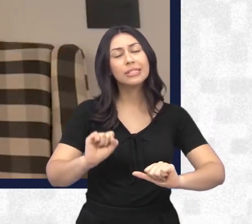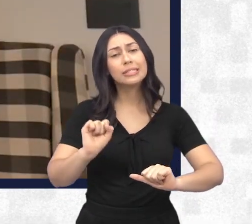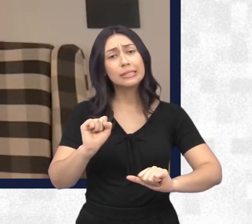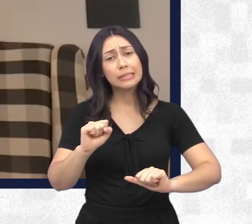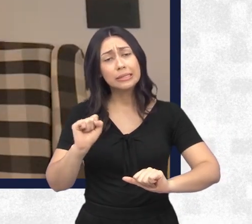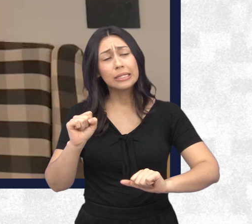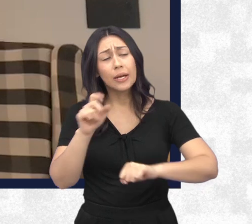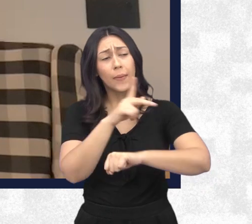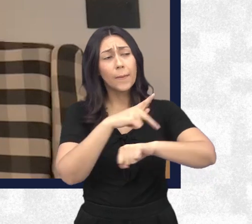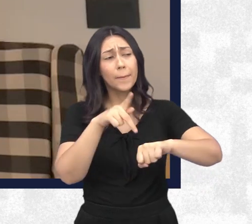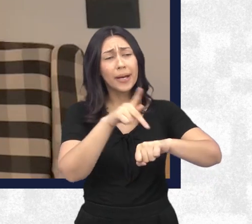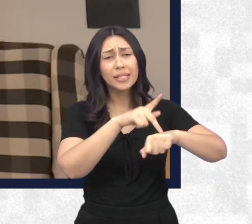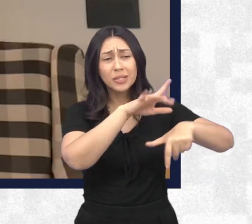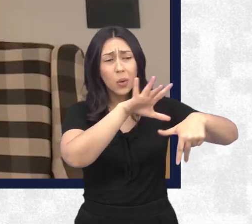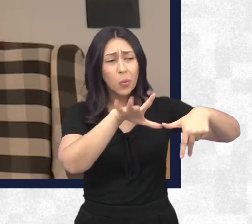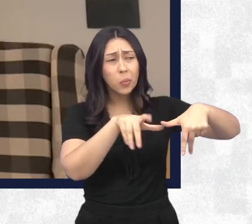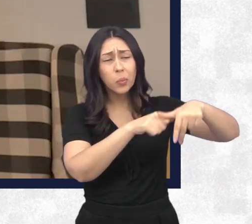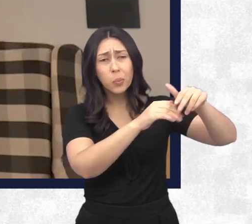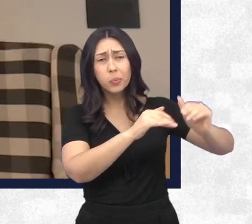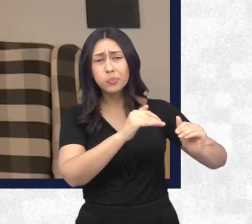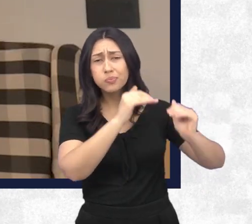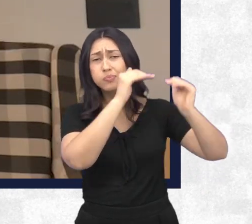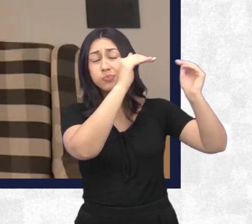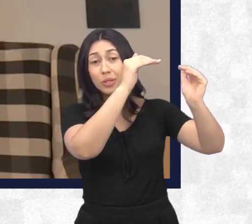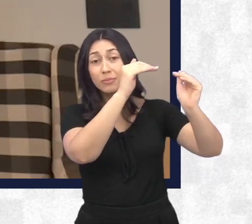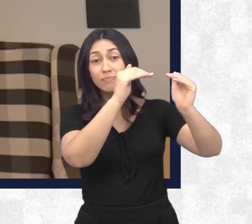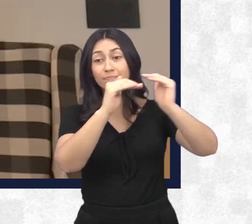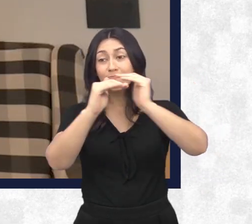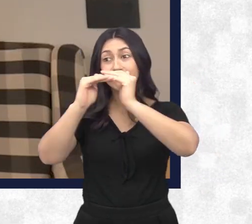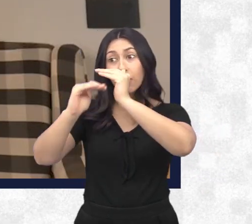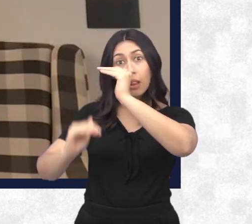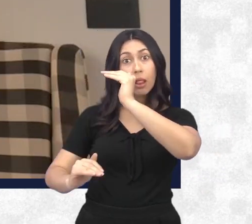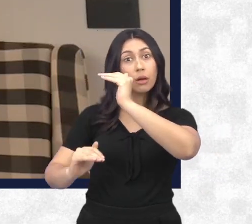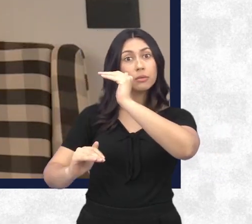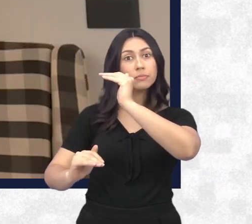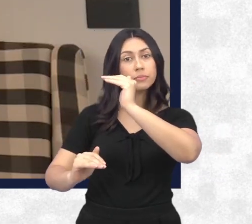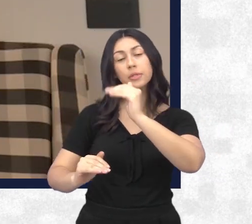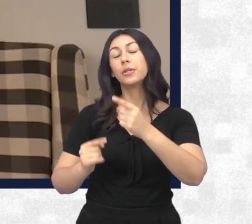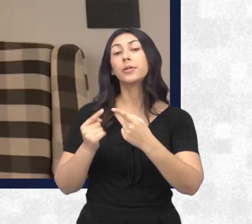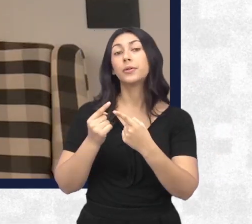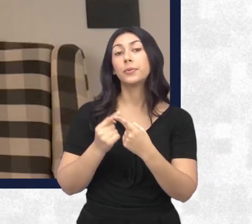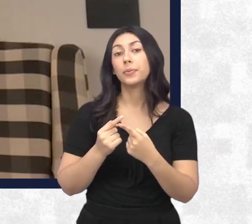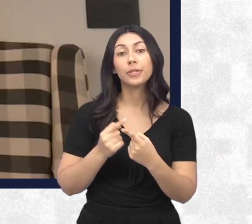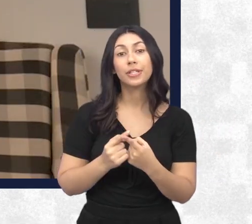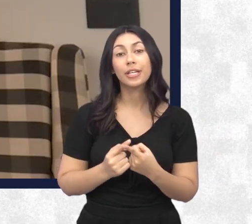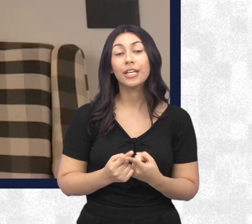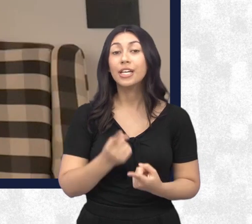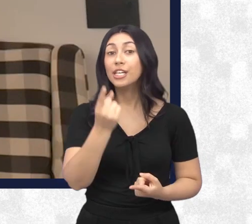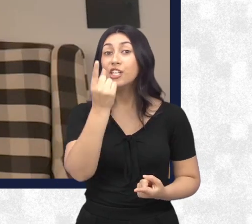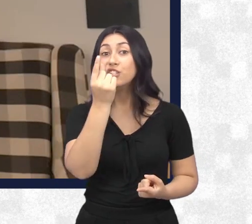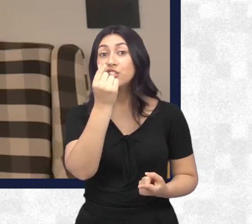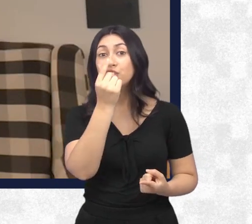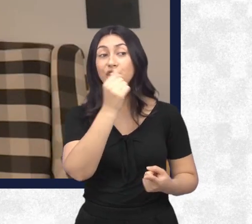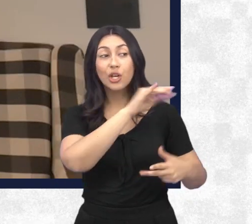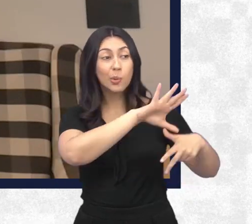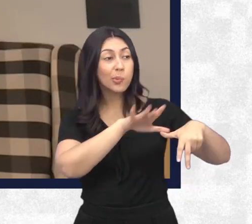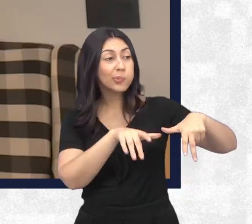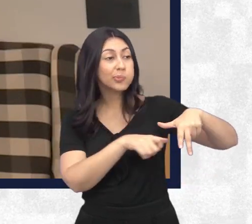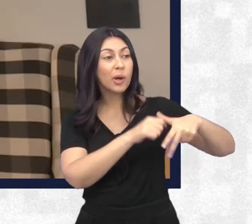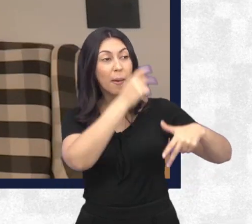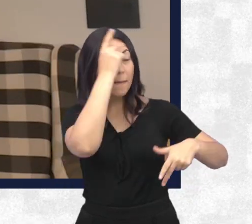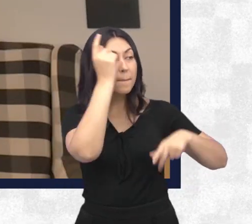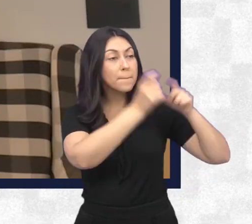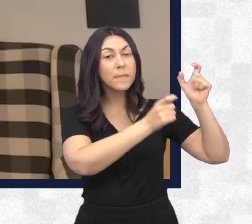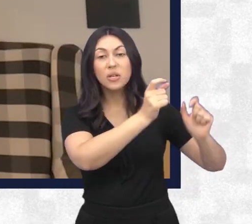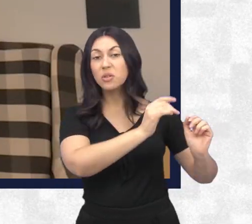É claro que os países mais corruptos, a desigualdade social é muito grande. Por quê? Porque é muito dinheiro no